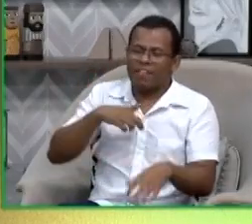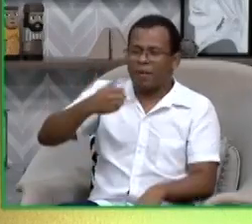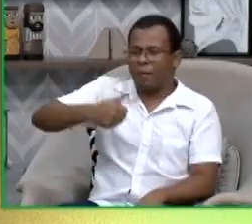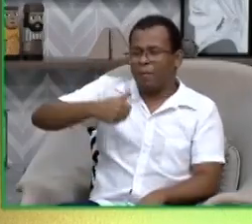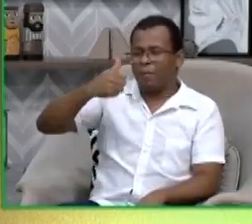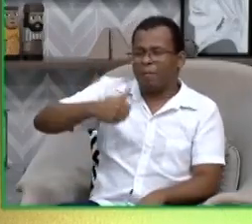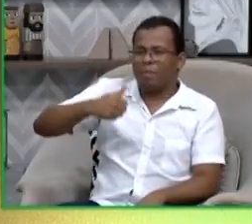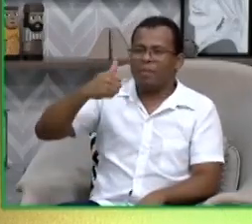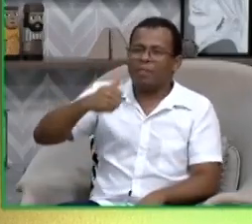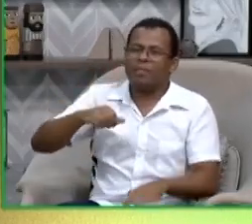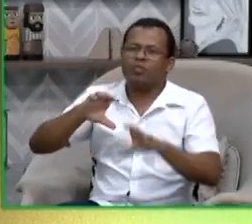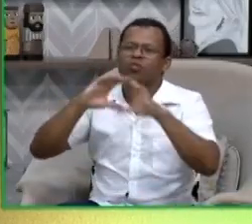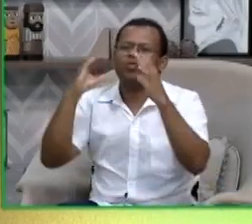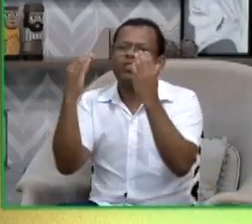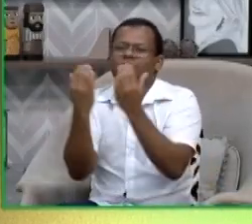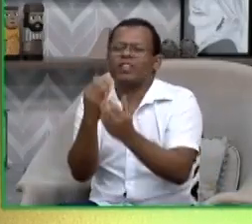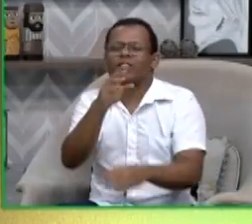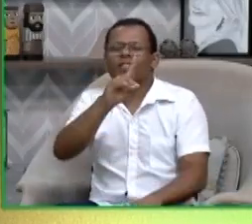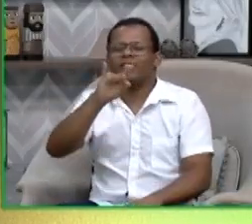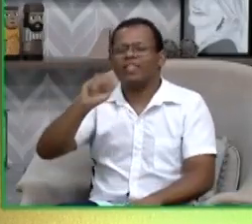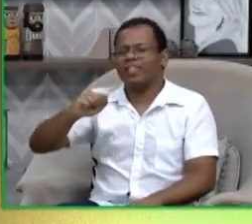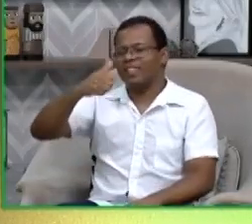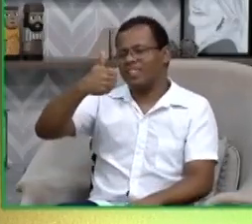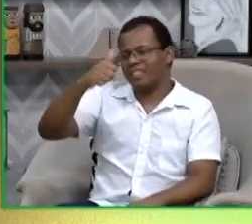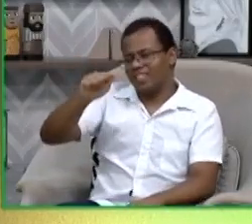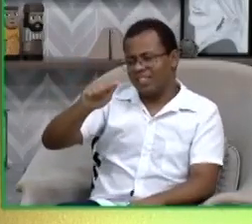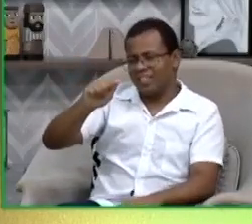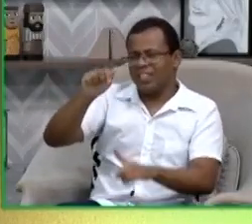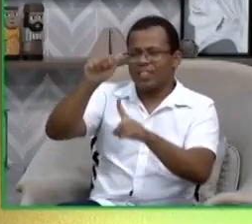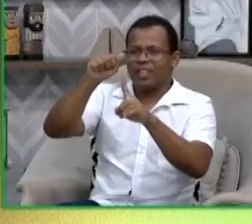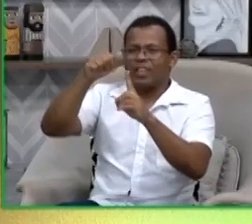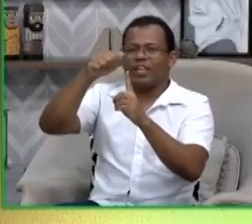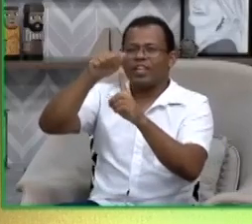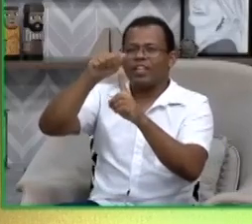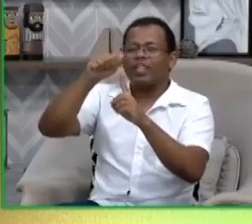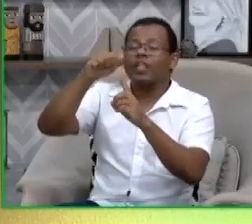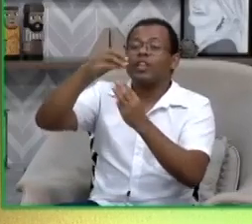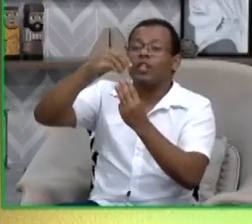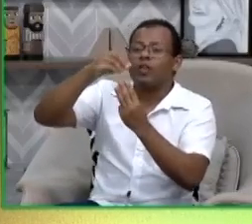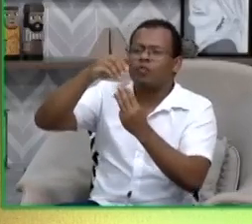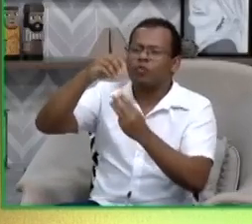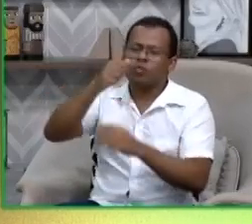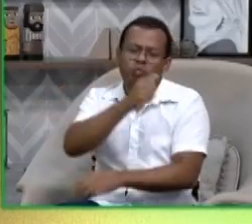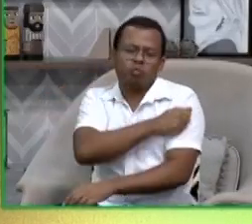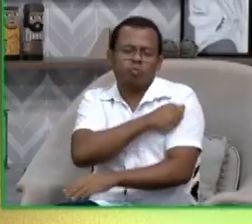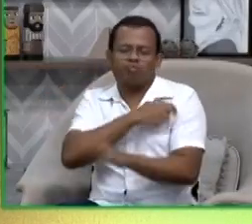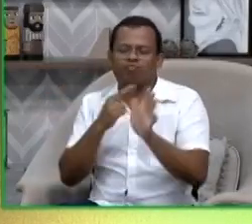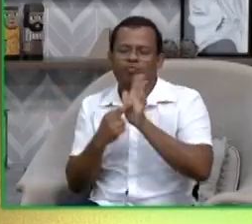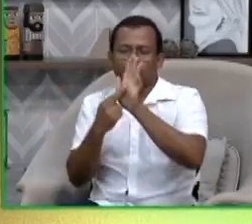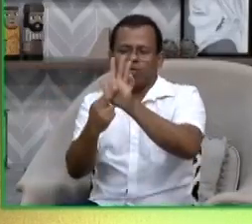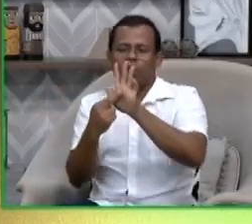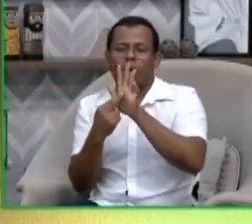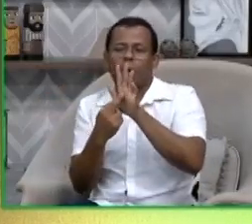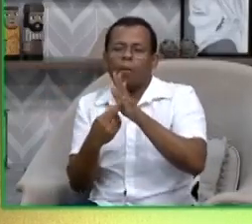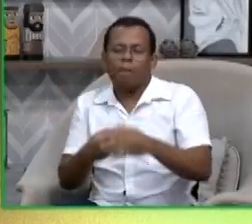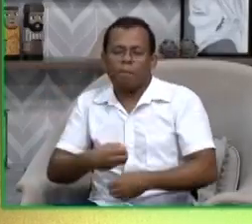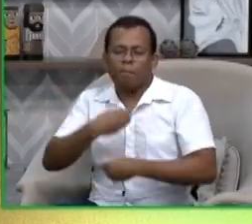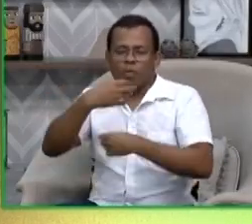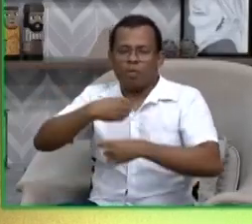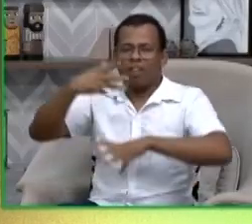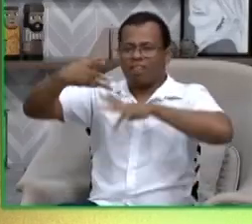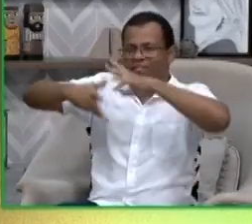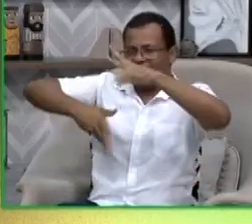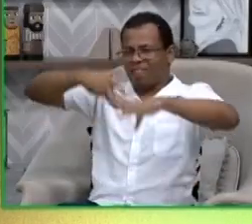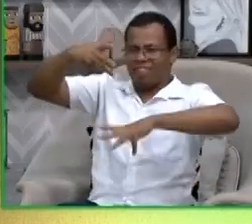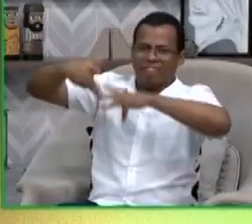primeiro sarau no dia ali 17 na universidade, onde os alunos fizeram suas representações poéticas através da língua de sinais.